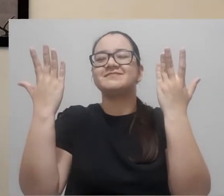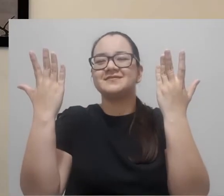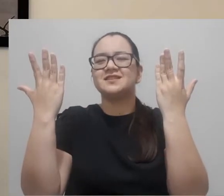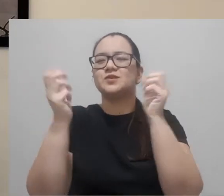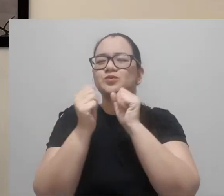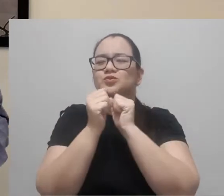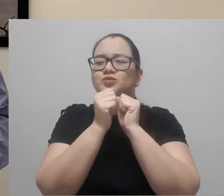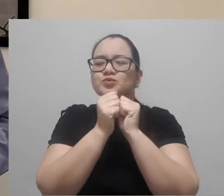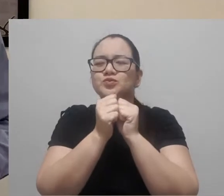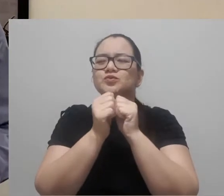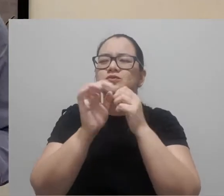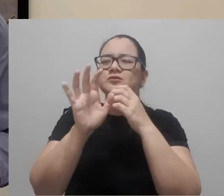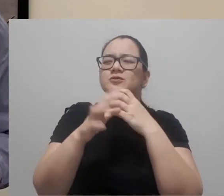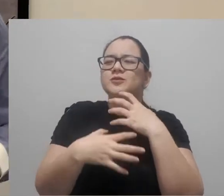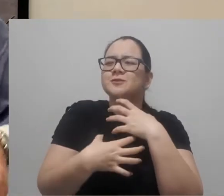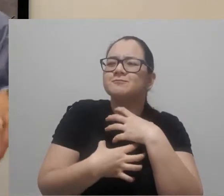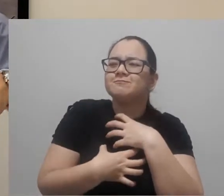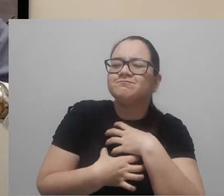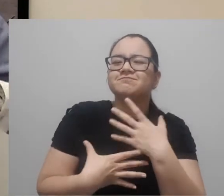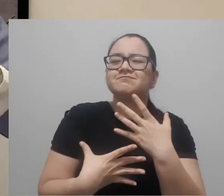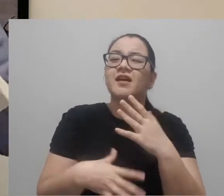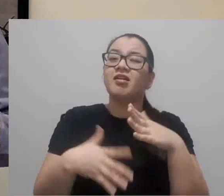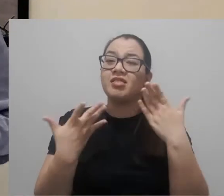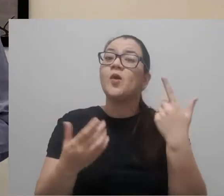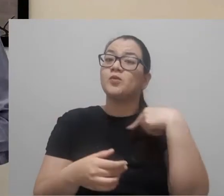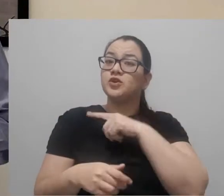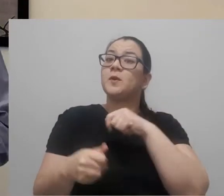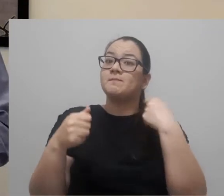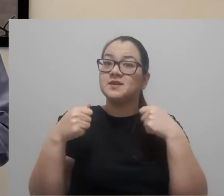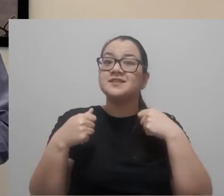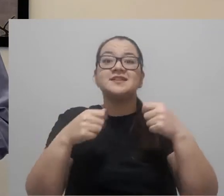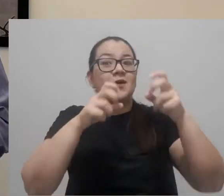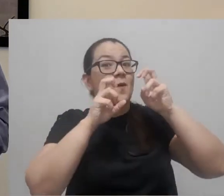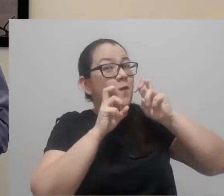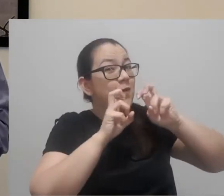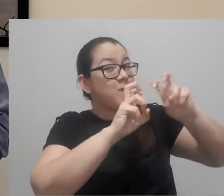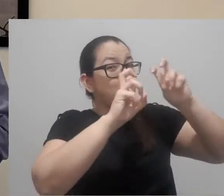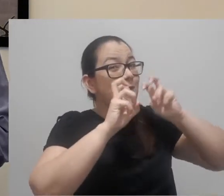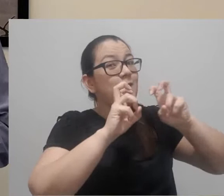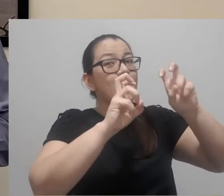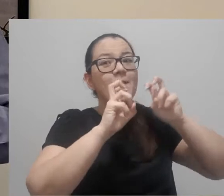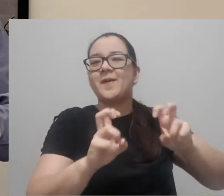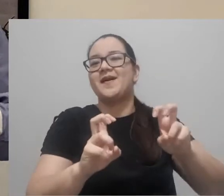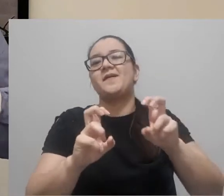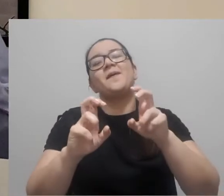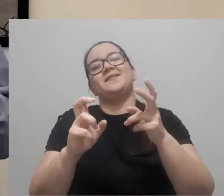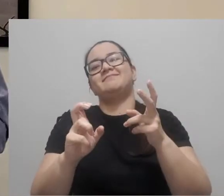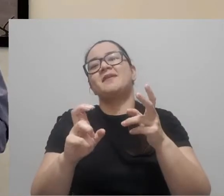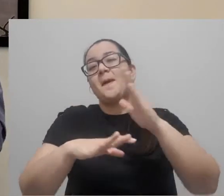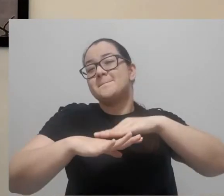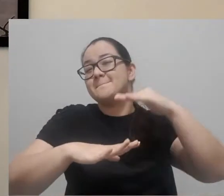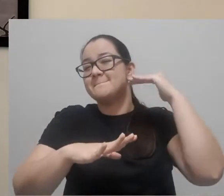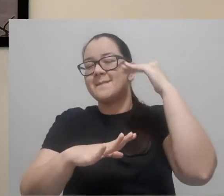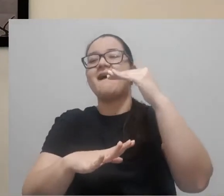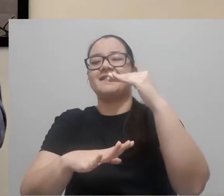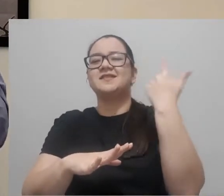eu acho que isso tem que ser um dos motivos para nós clamarmos mais ao Senhor, buscarmos mais ao Senhor, para que o Senhor nos